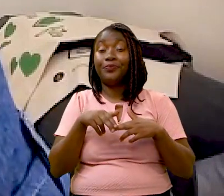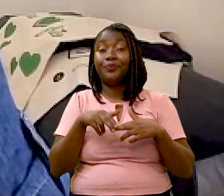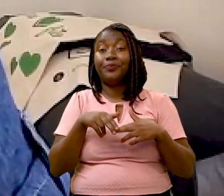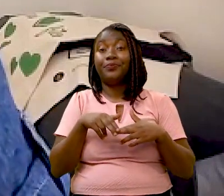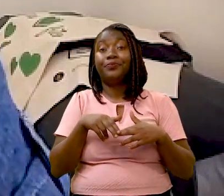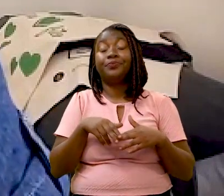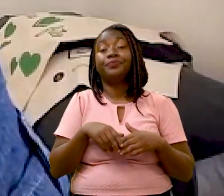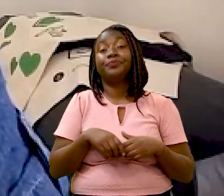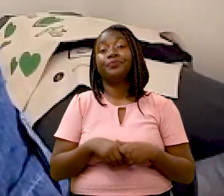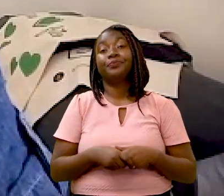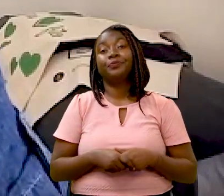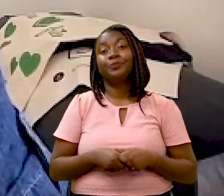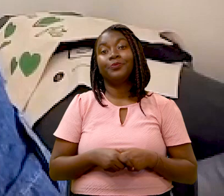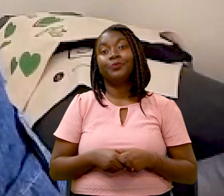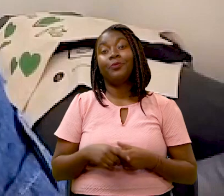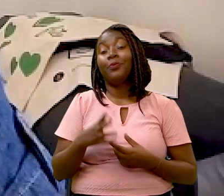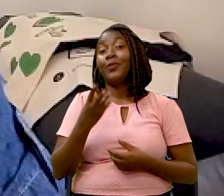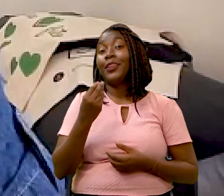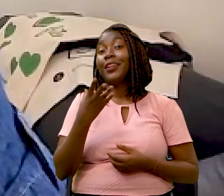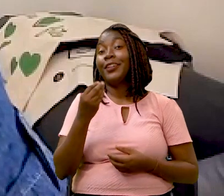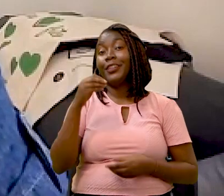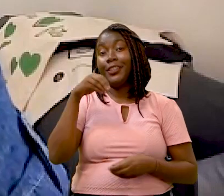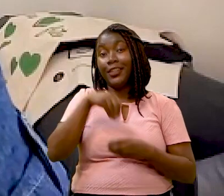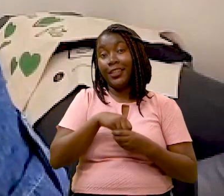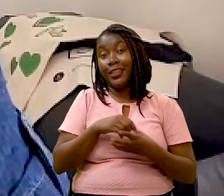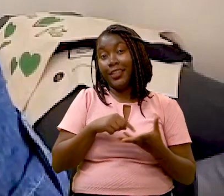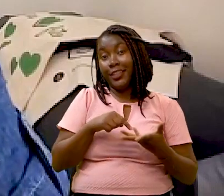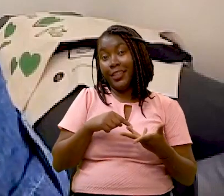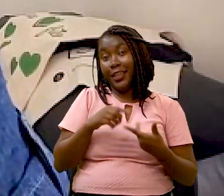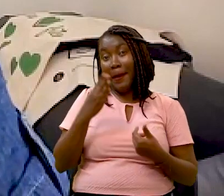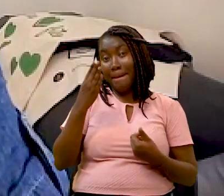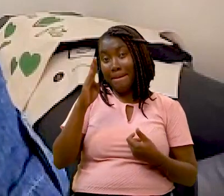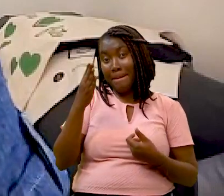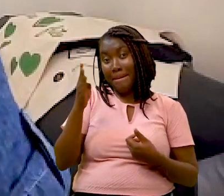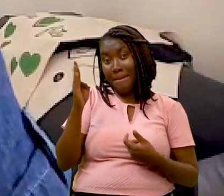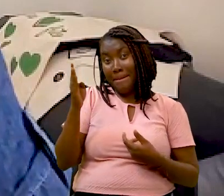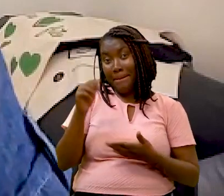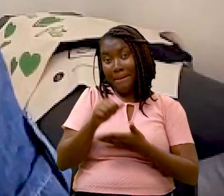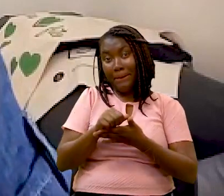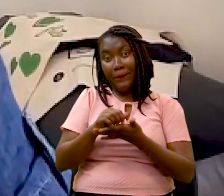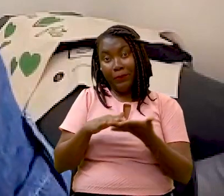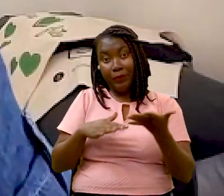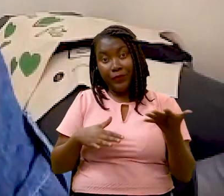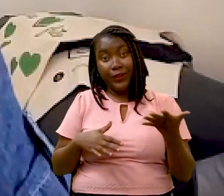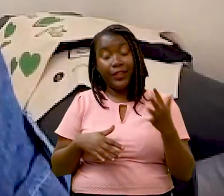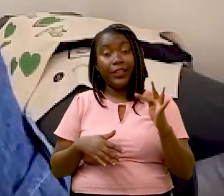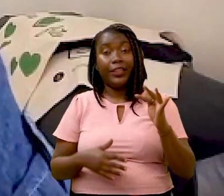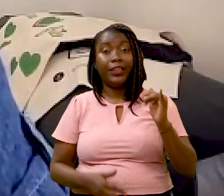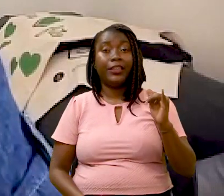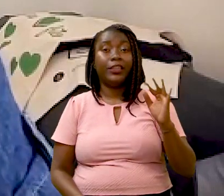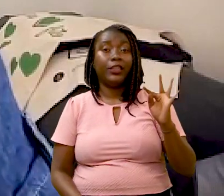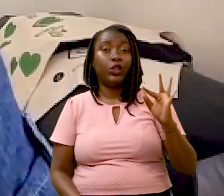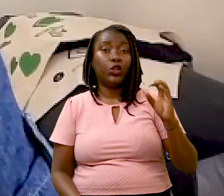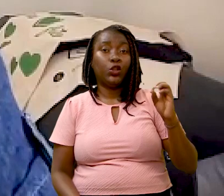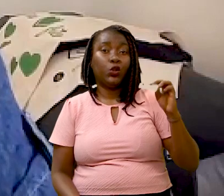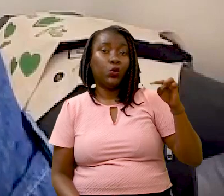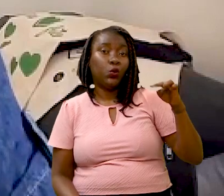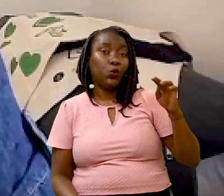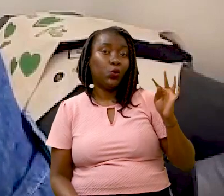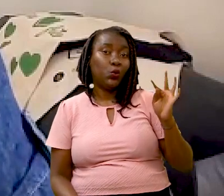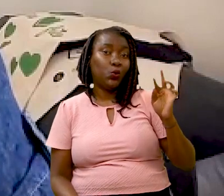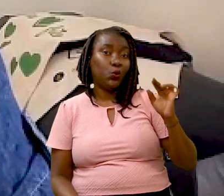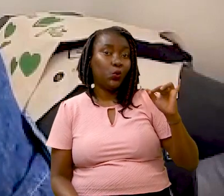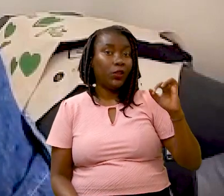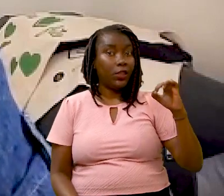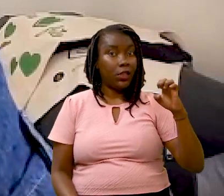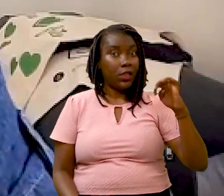atividade anti-inflamatória? Ele é rico em compostos bioativos, ou seja, fitonutrientes, fitoquímicos,